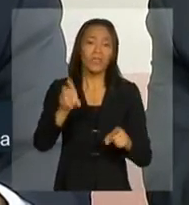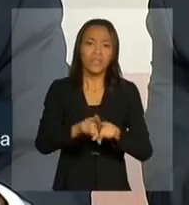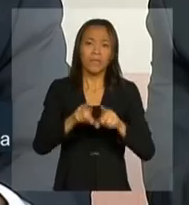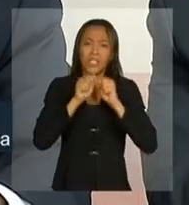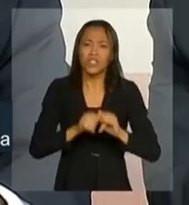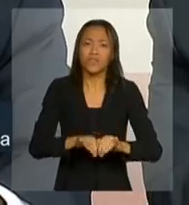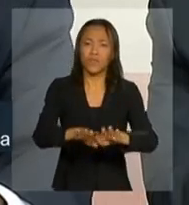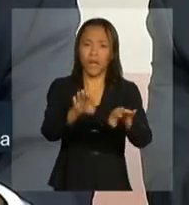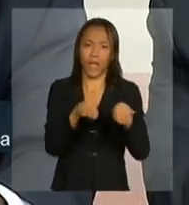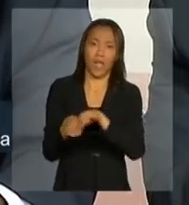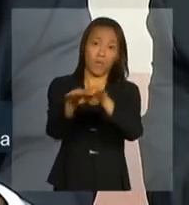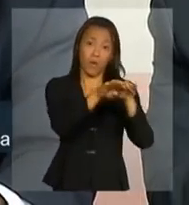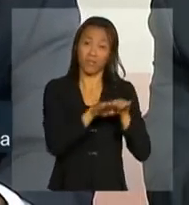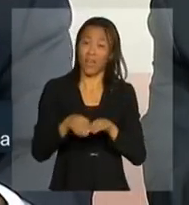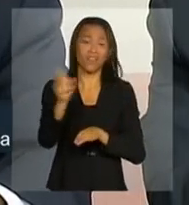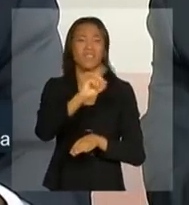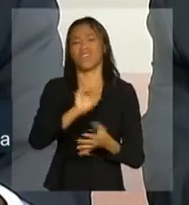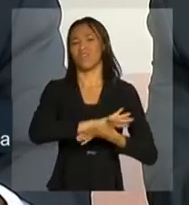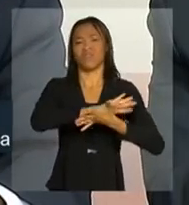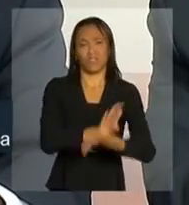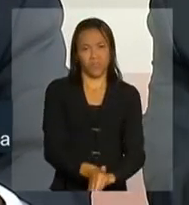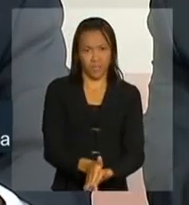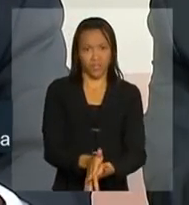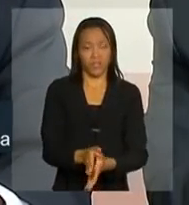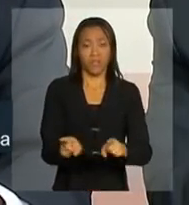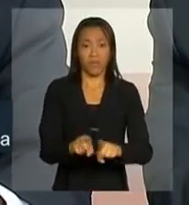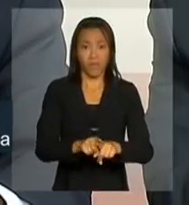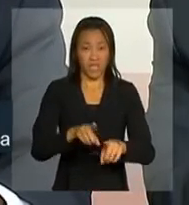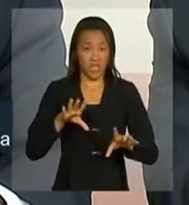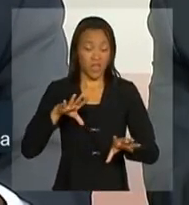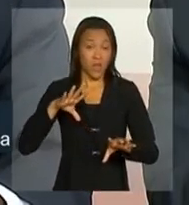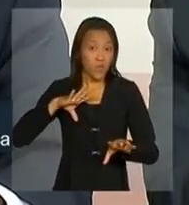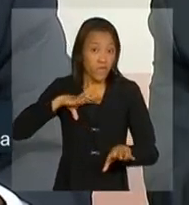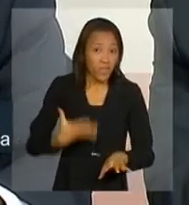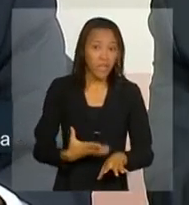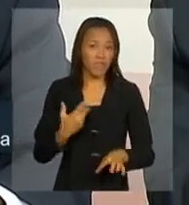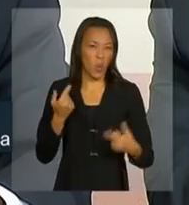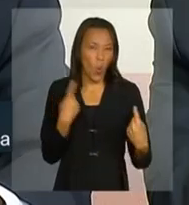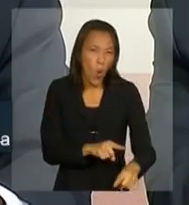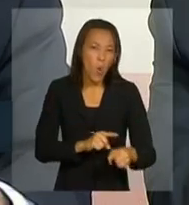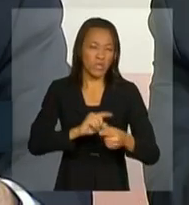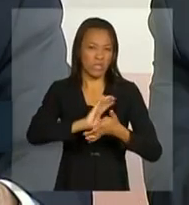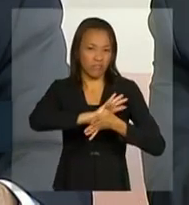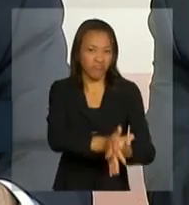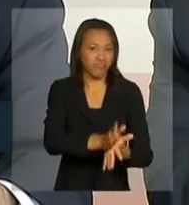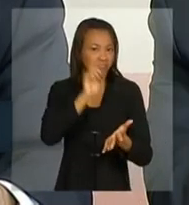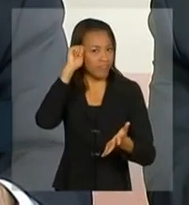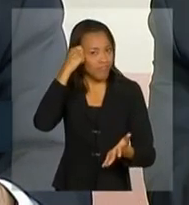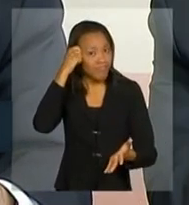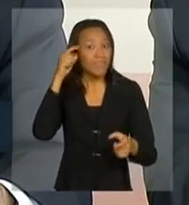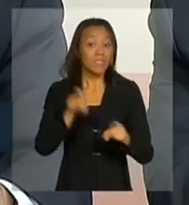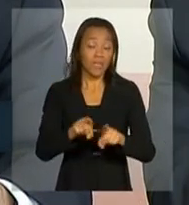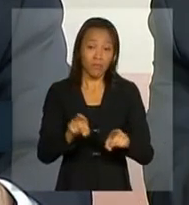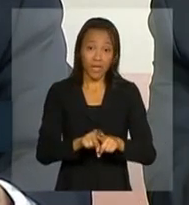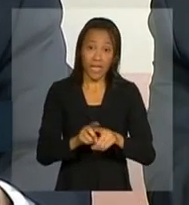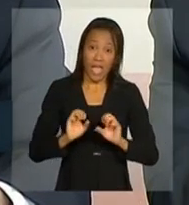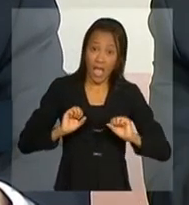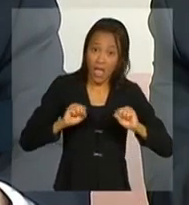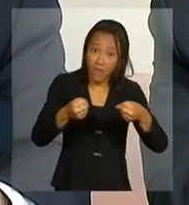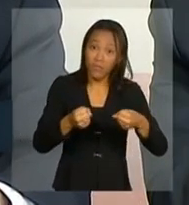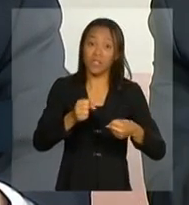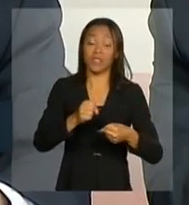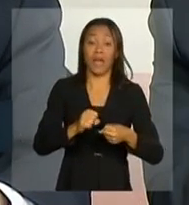valores da igualdade e não da discriminação. o enfrentamento ao racismo e ao preconceito geracional, reforçar a valorização do